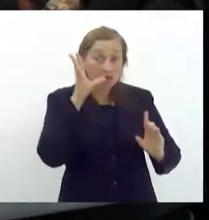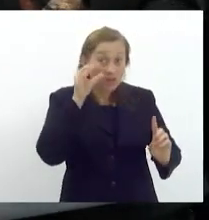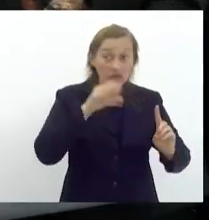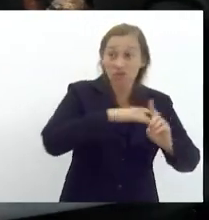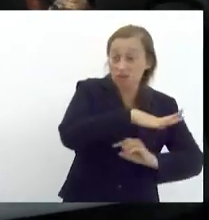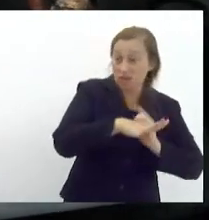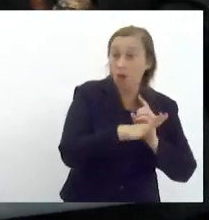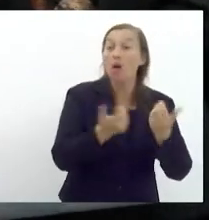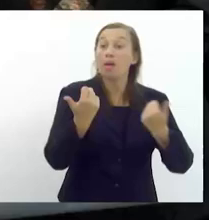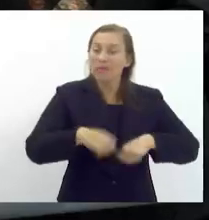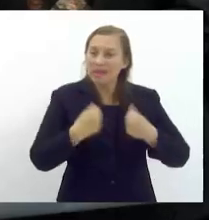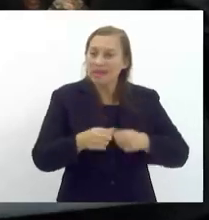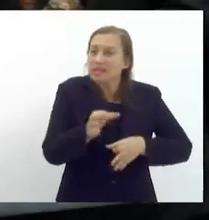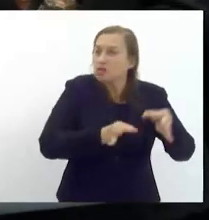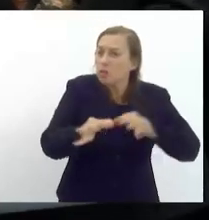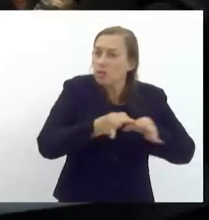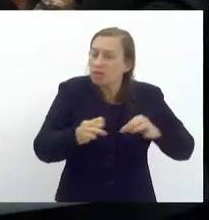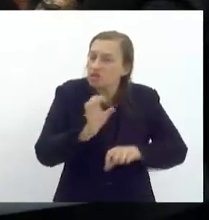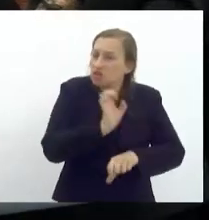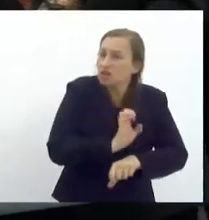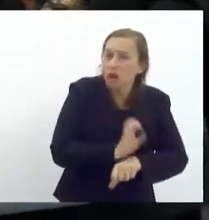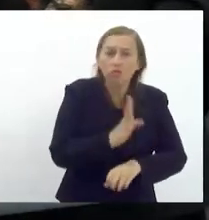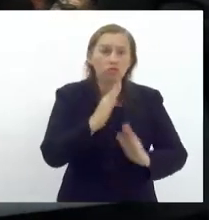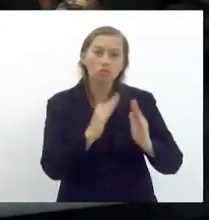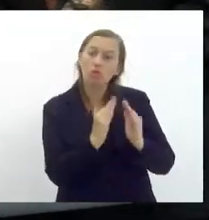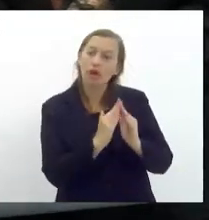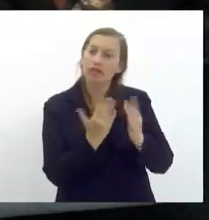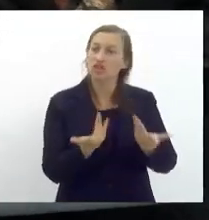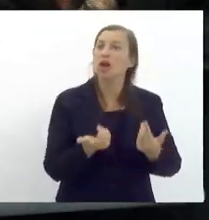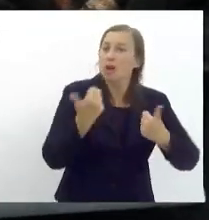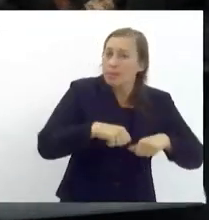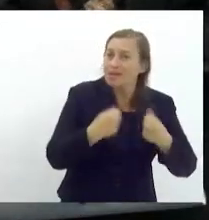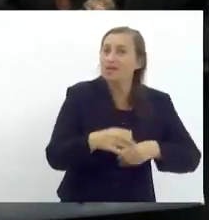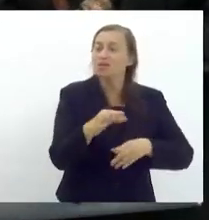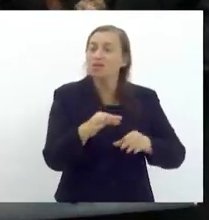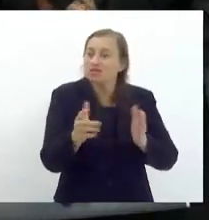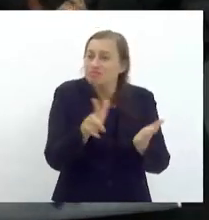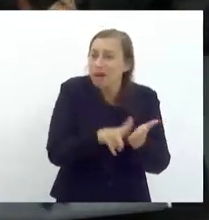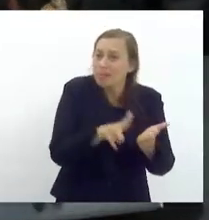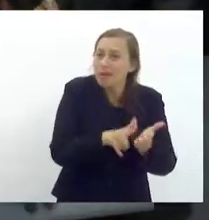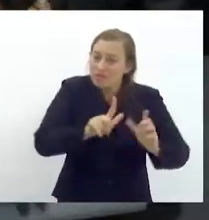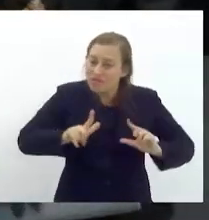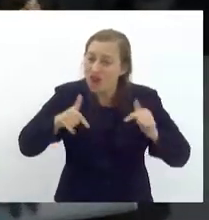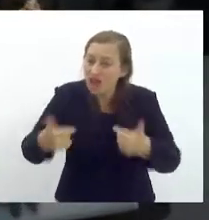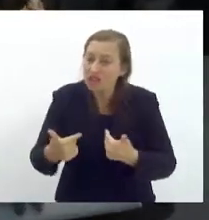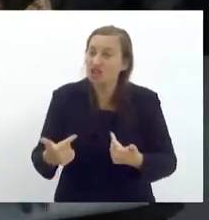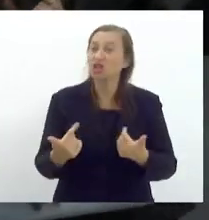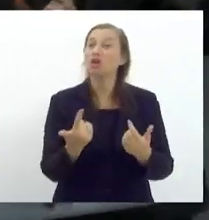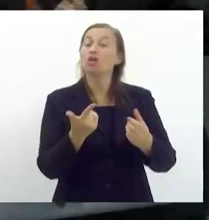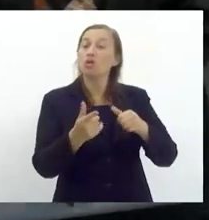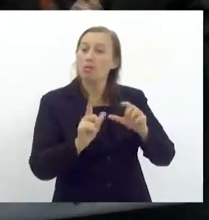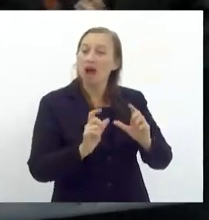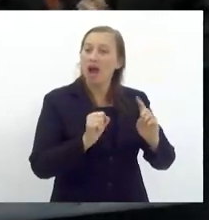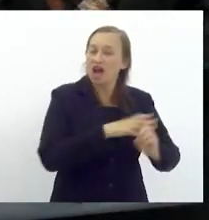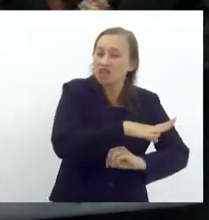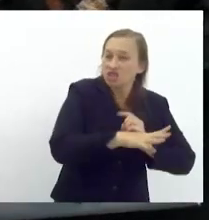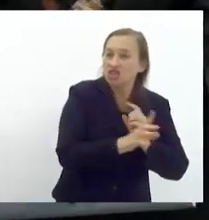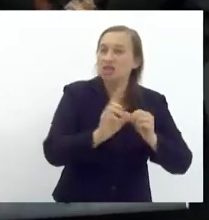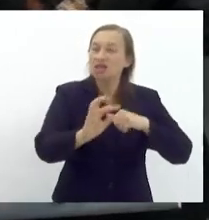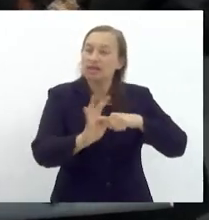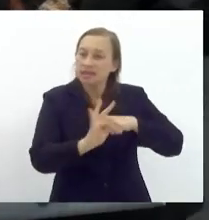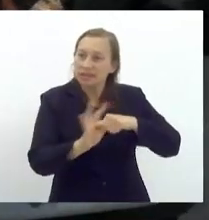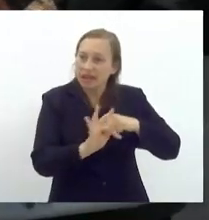a gente precisa de um plano estadual de habitação de interesse social a gente precisa tirar do papel e iniciativas como assistência técnica como loteamento